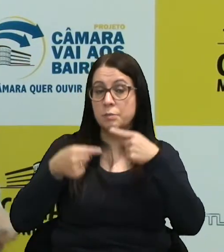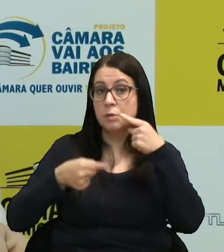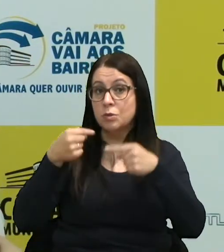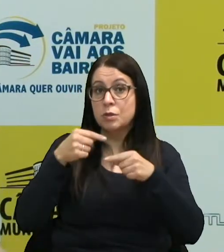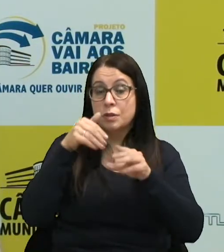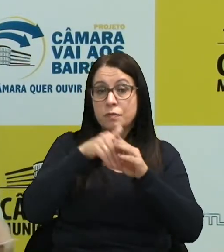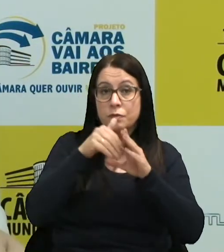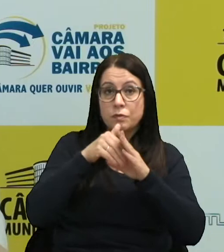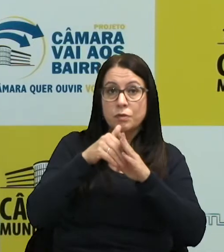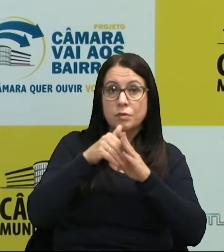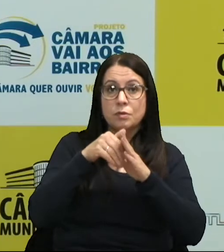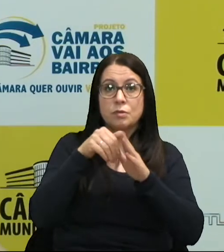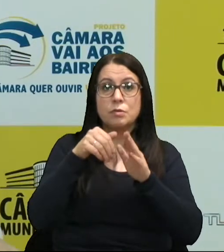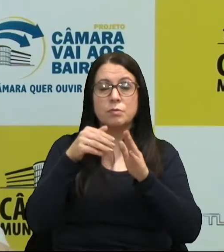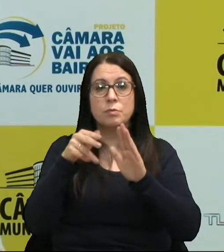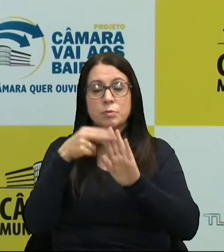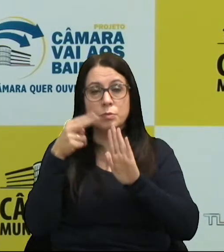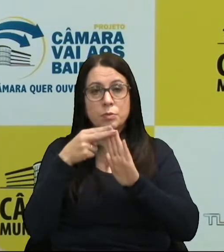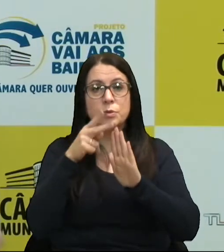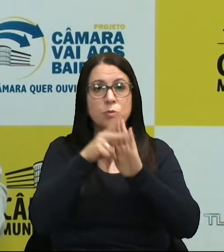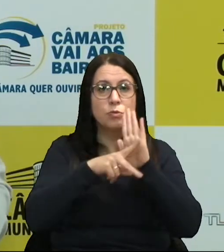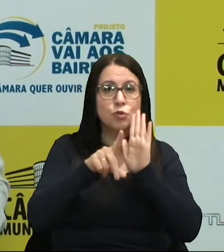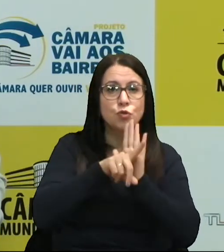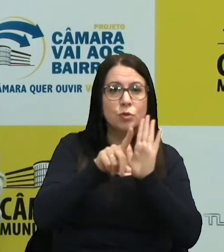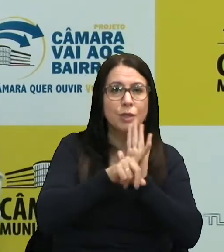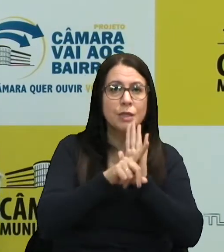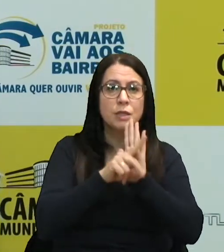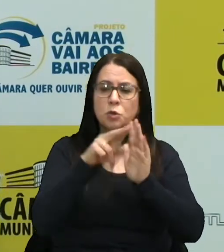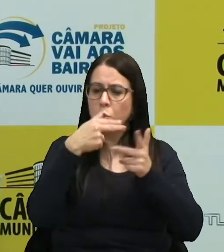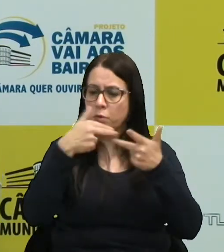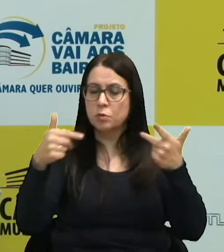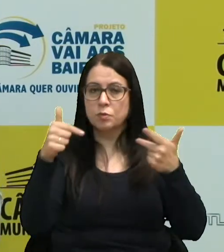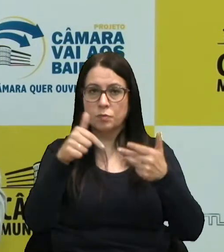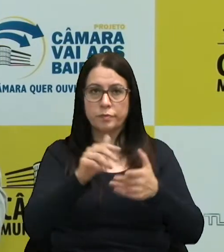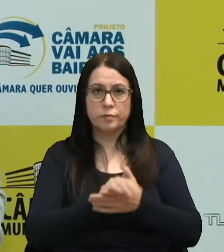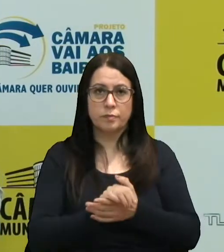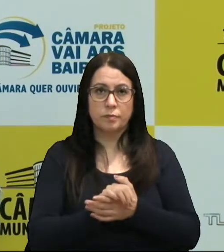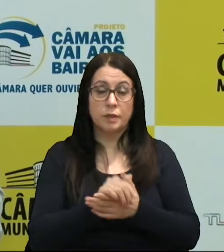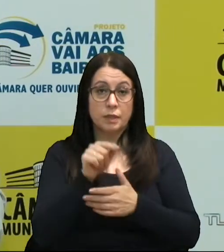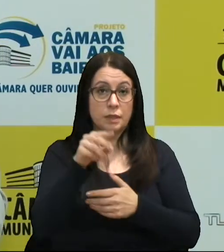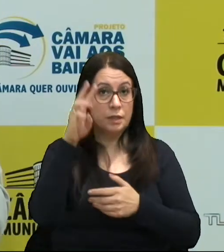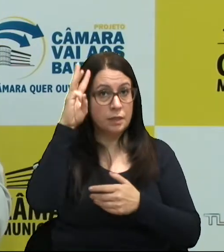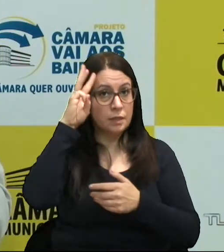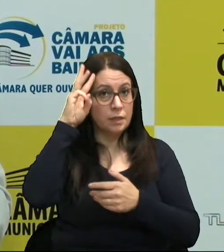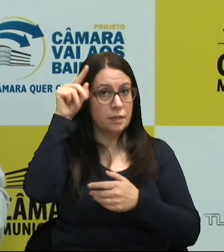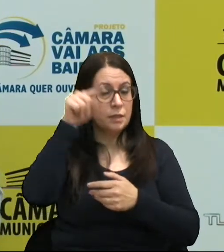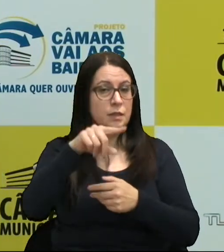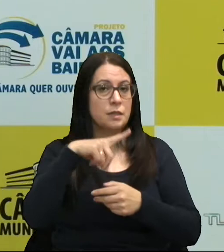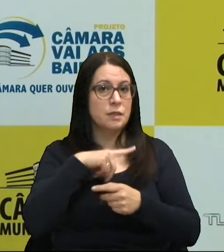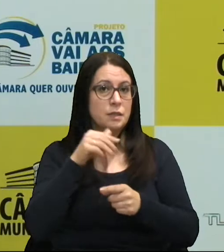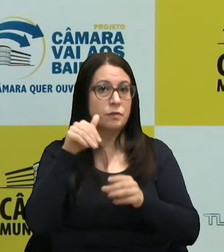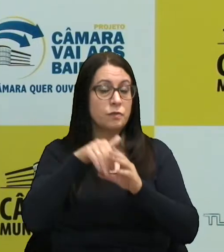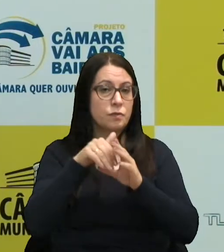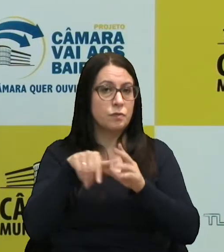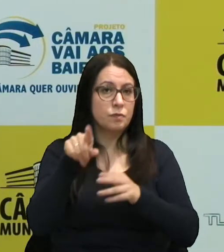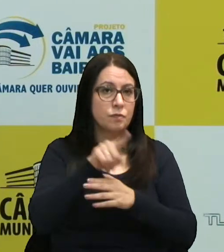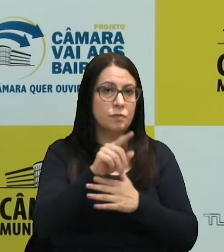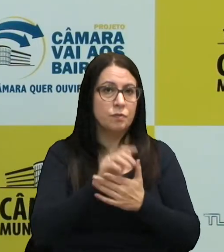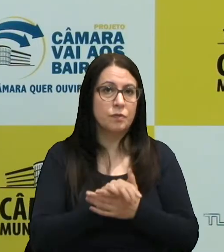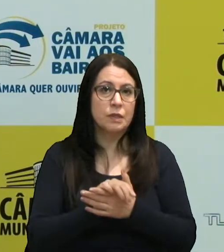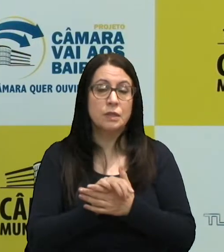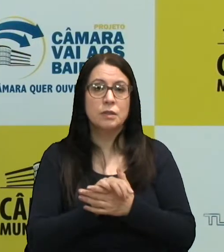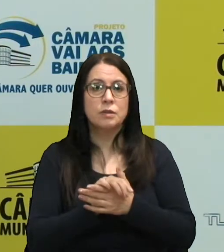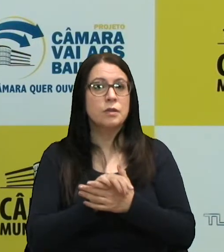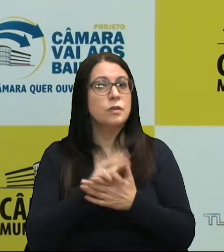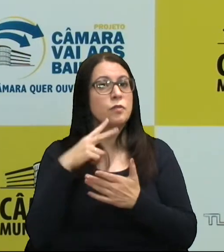debatidos e votados requerimentos, projetos de lei, entre outros itens. Nesta terça-feira, tivemos em votação requerimento de